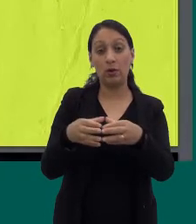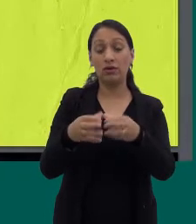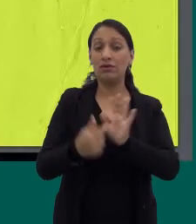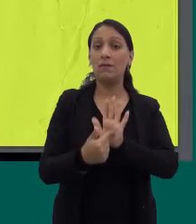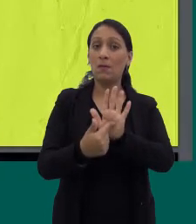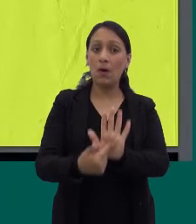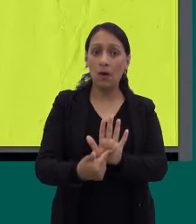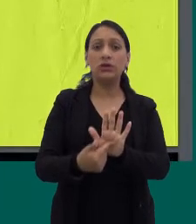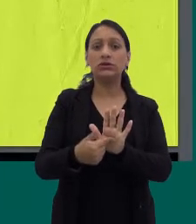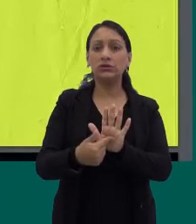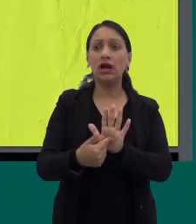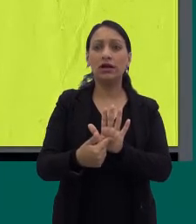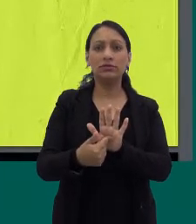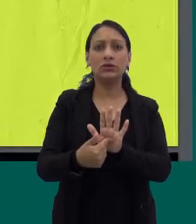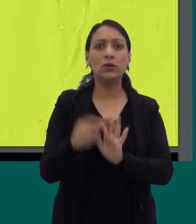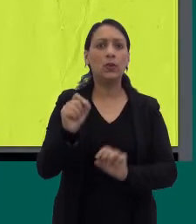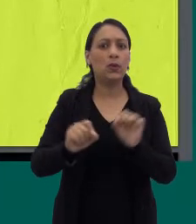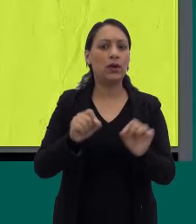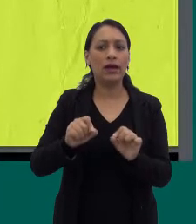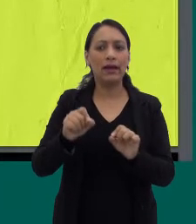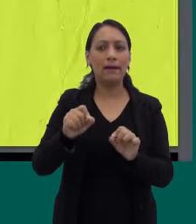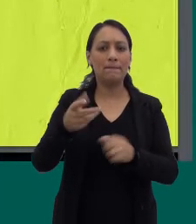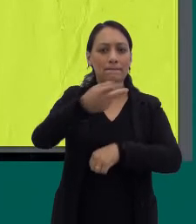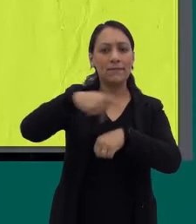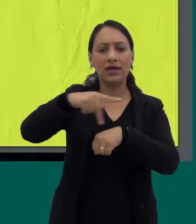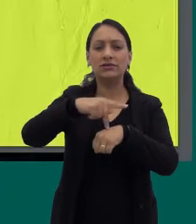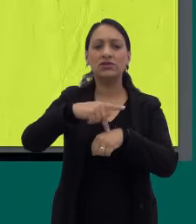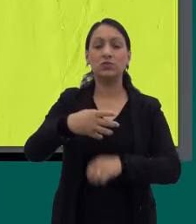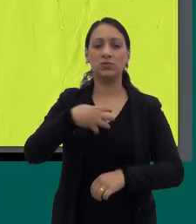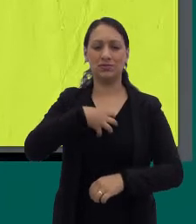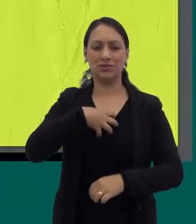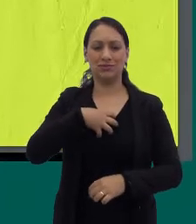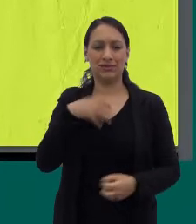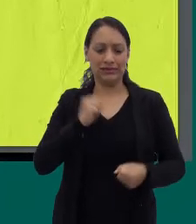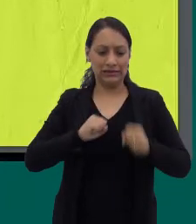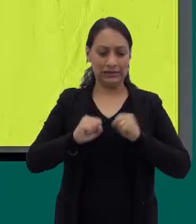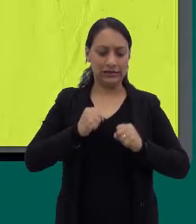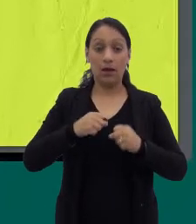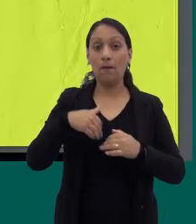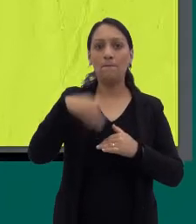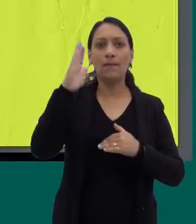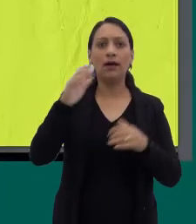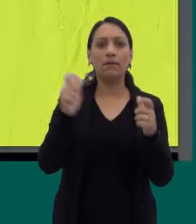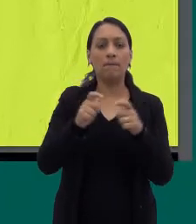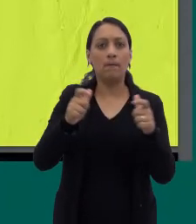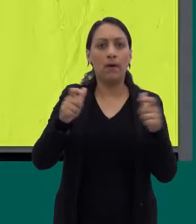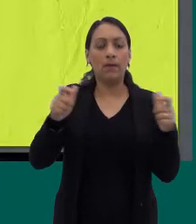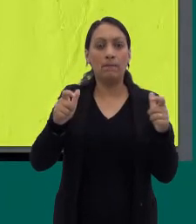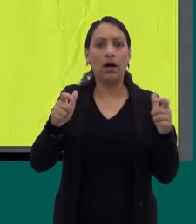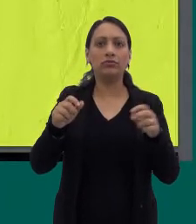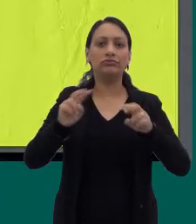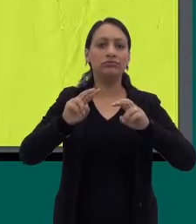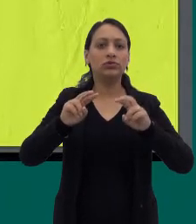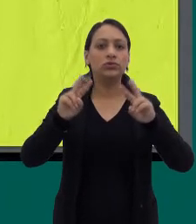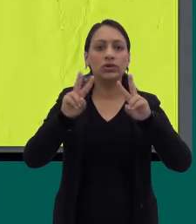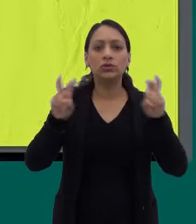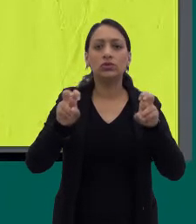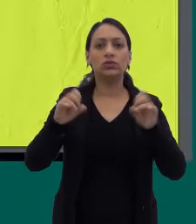resulta, né, em sermos, assim, um país onde esse sentimento é o mais marcado em termos de sofrimento.